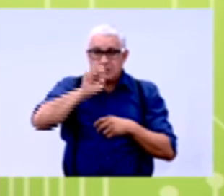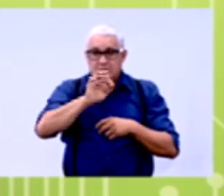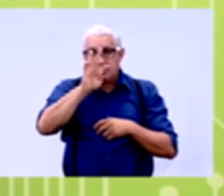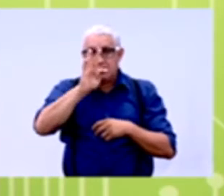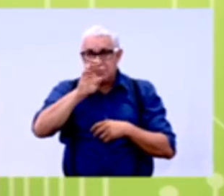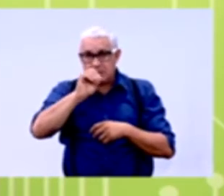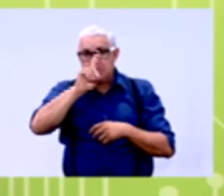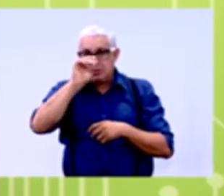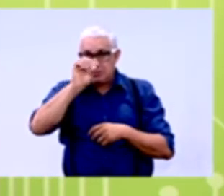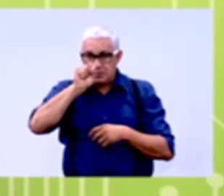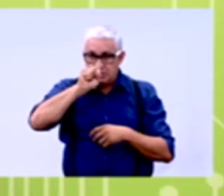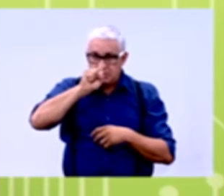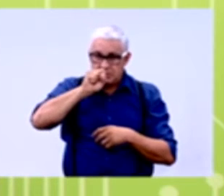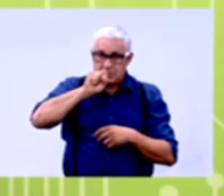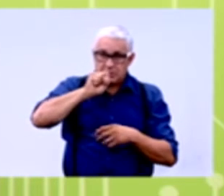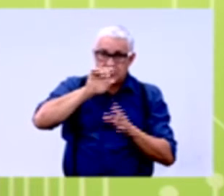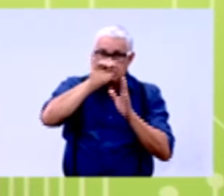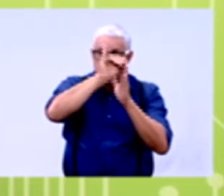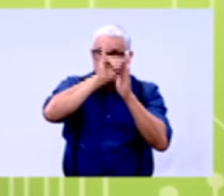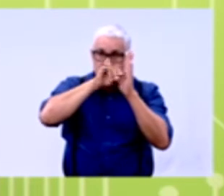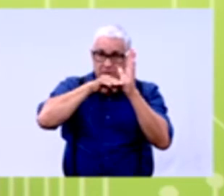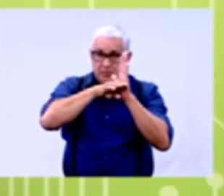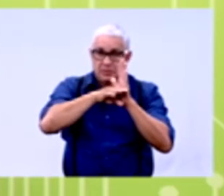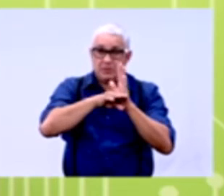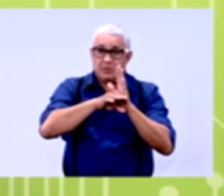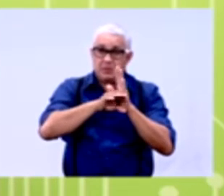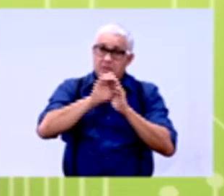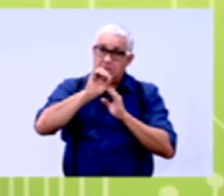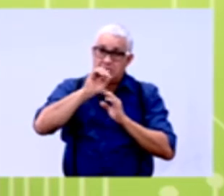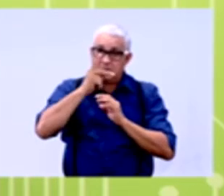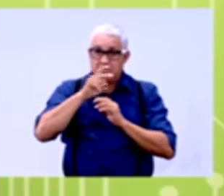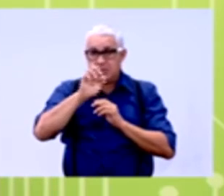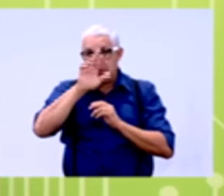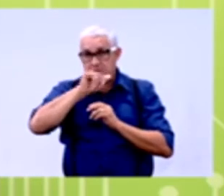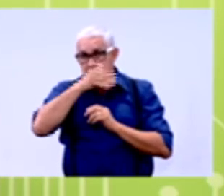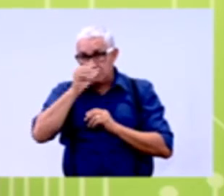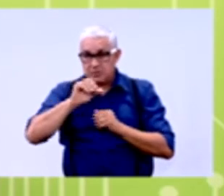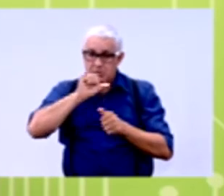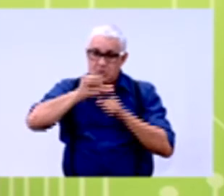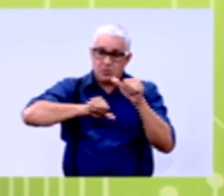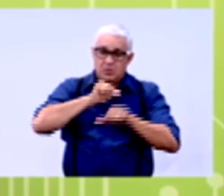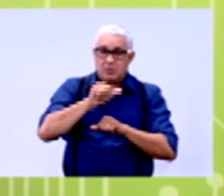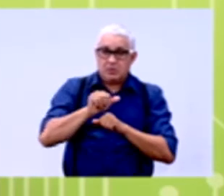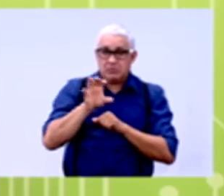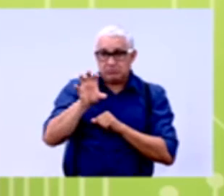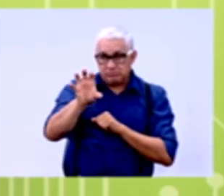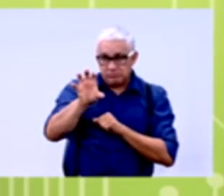implementados. Sejam eles de operação que mudarão o estado da